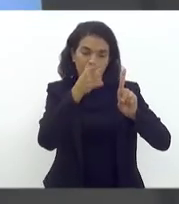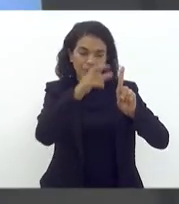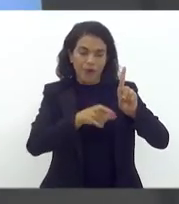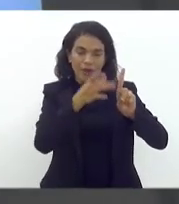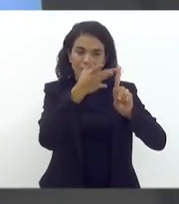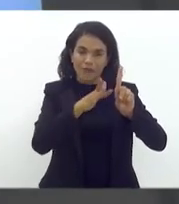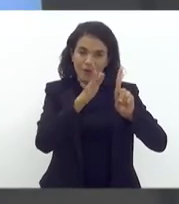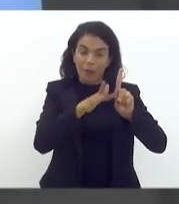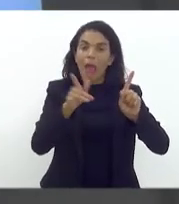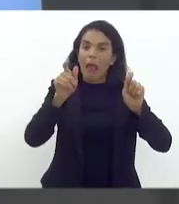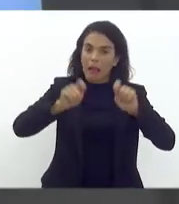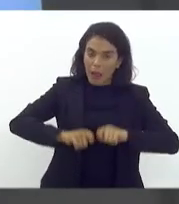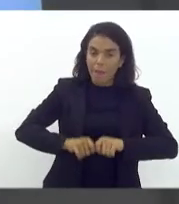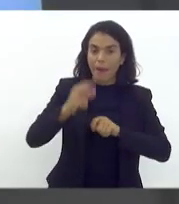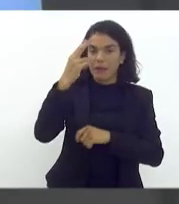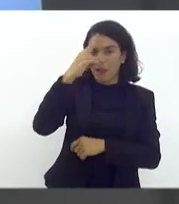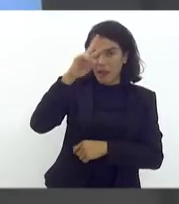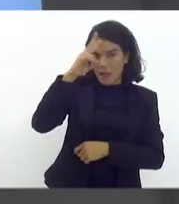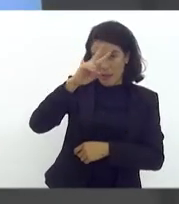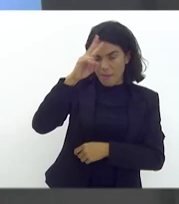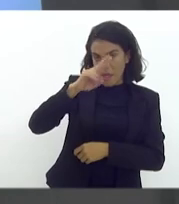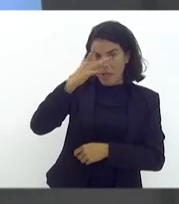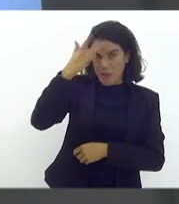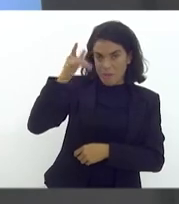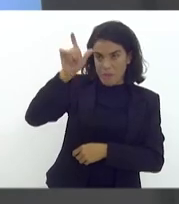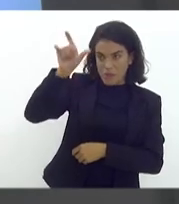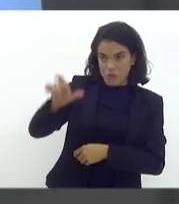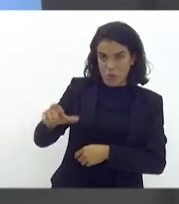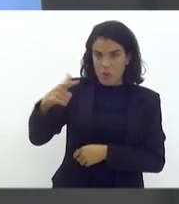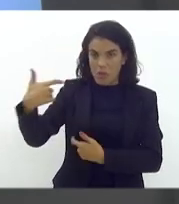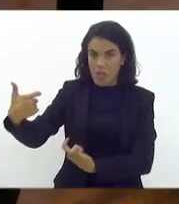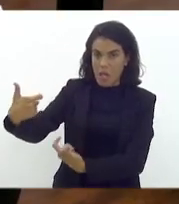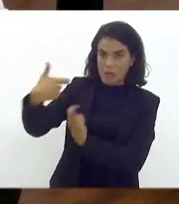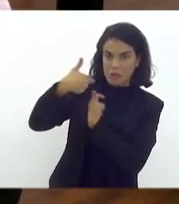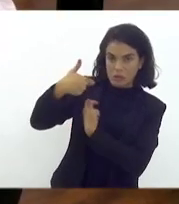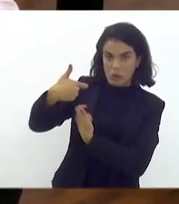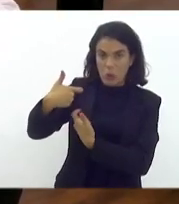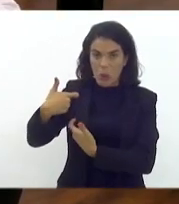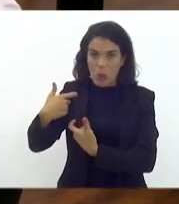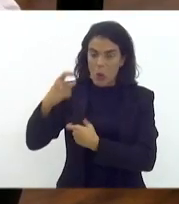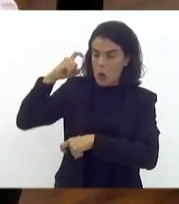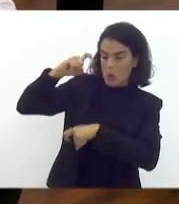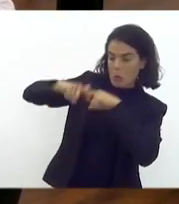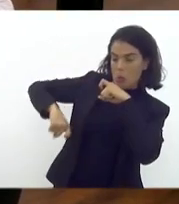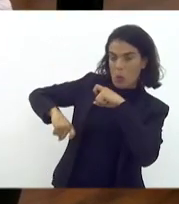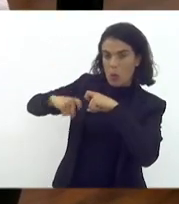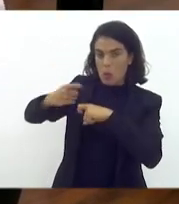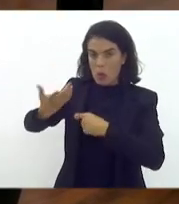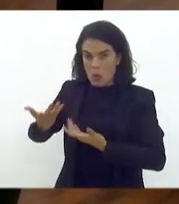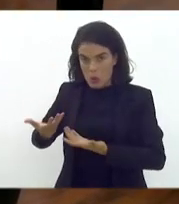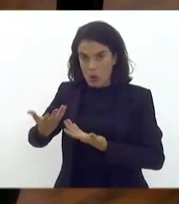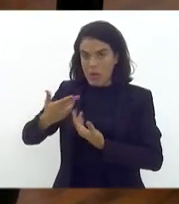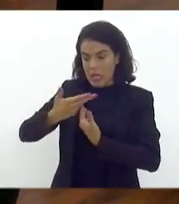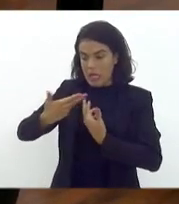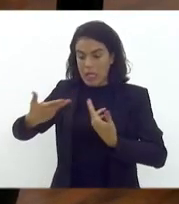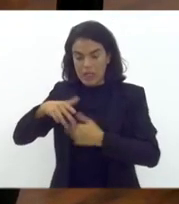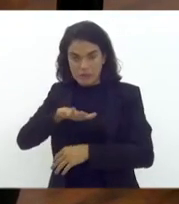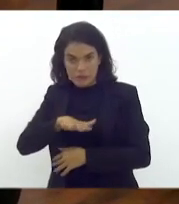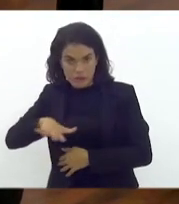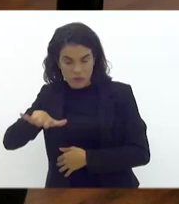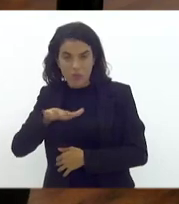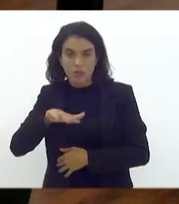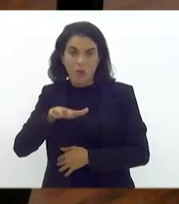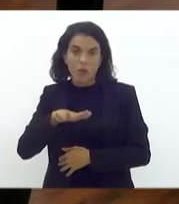ela é capaz de lembrar do da pessoa que cometeu aquele aquele crime aquele assalta aquela situação e